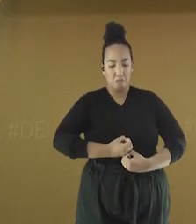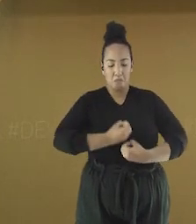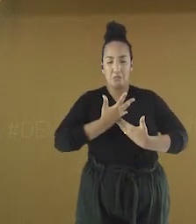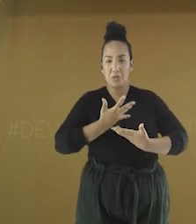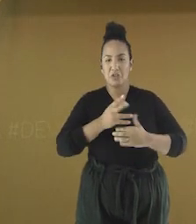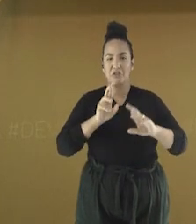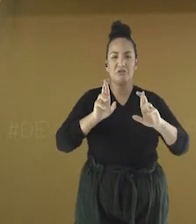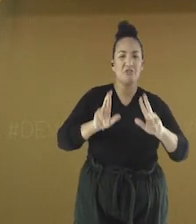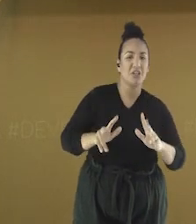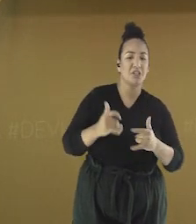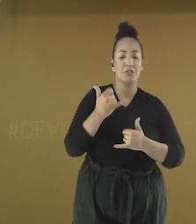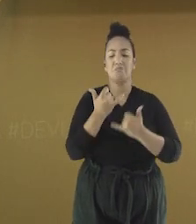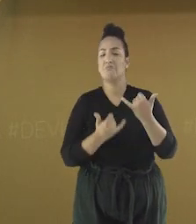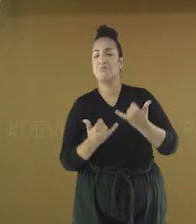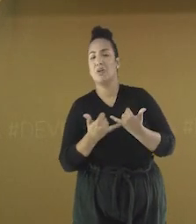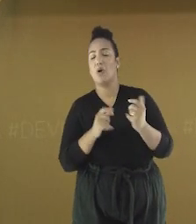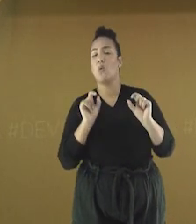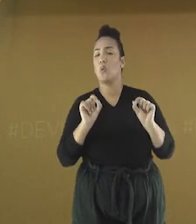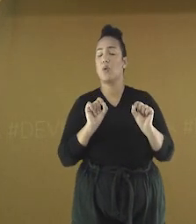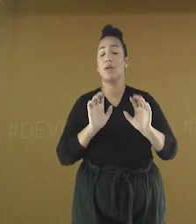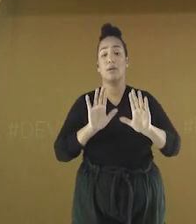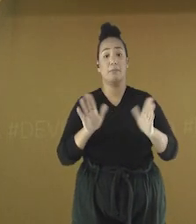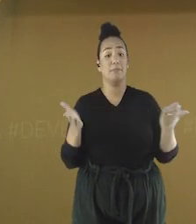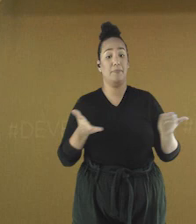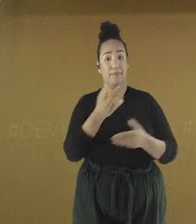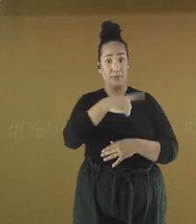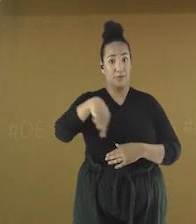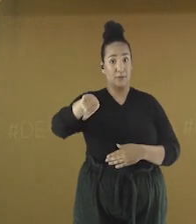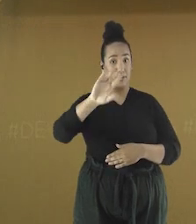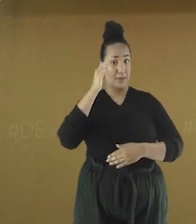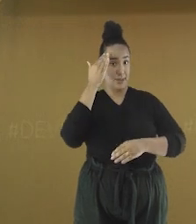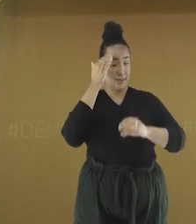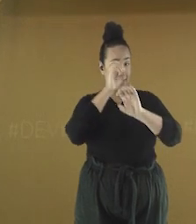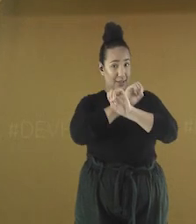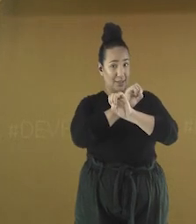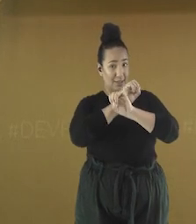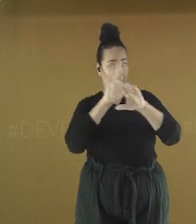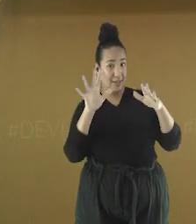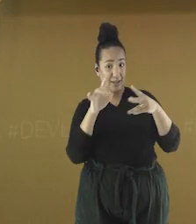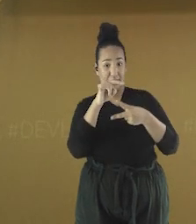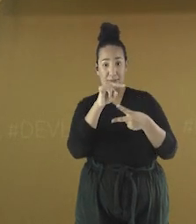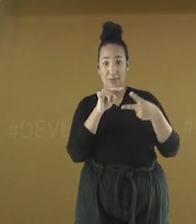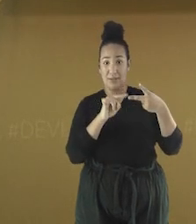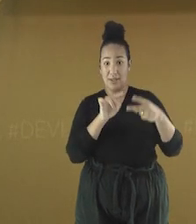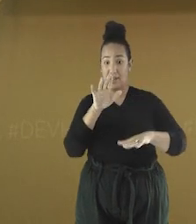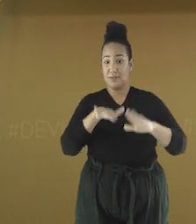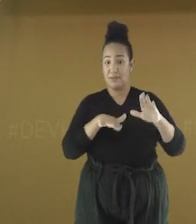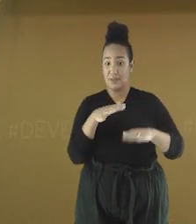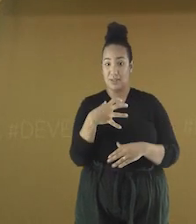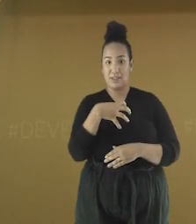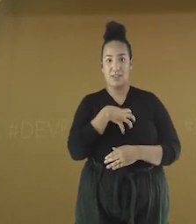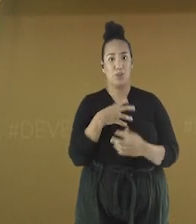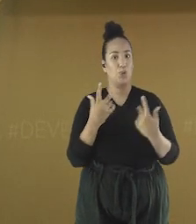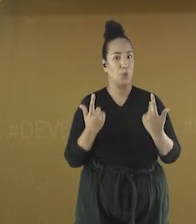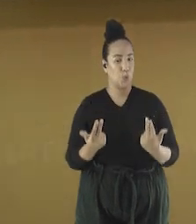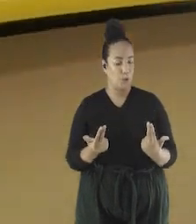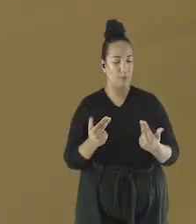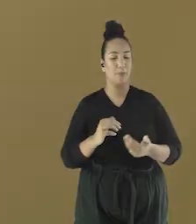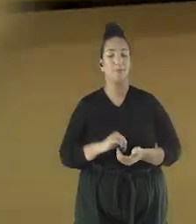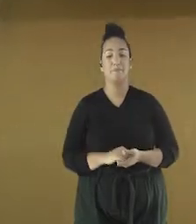poesia, não é mesmo? Mas vamos entender melhor essas duas palavrinhas que a gente acaba usando para se referir à mesma